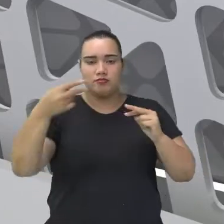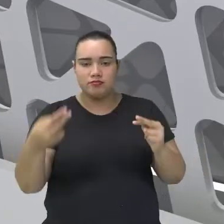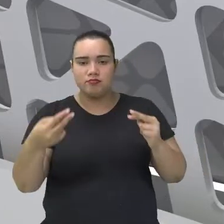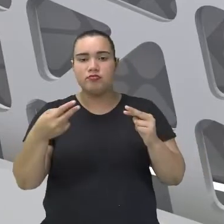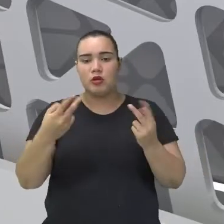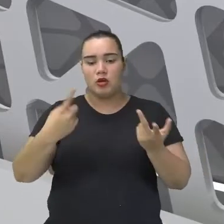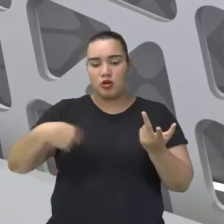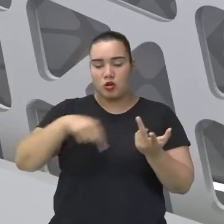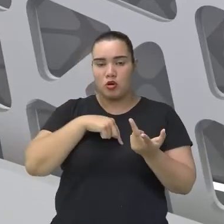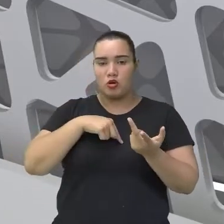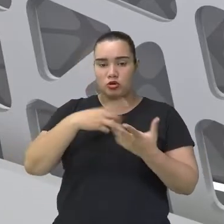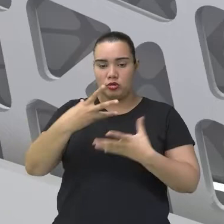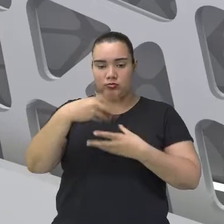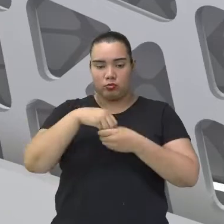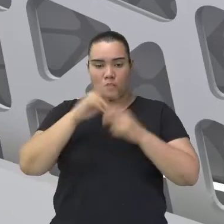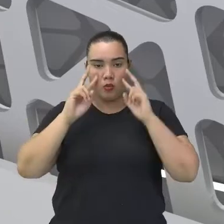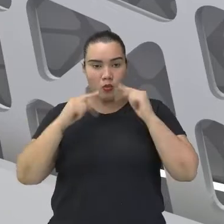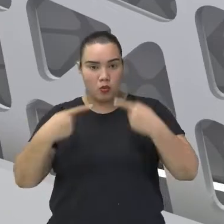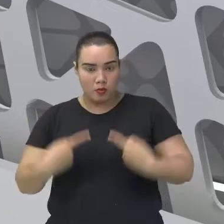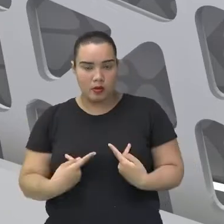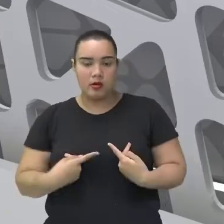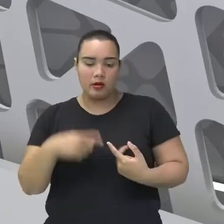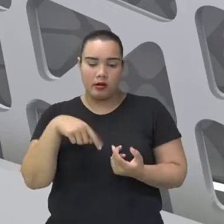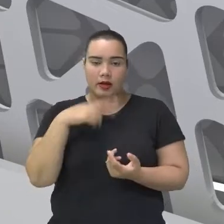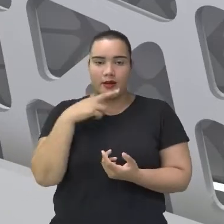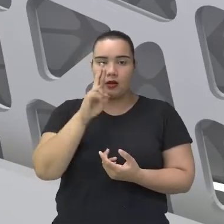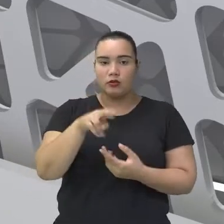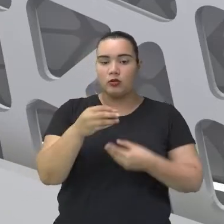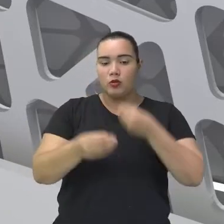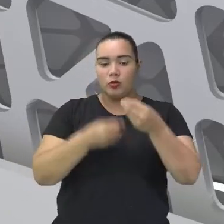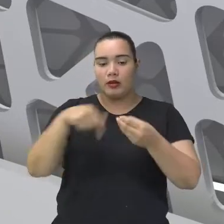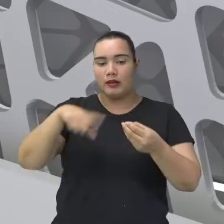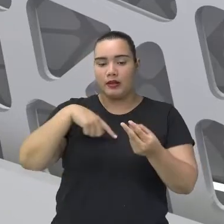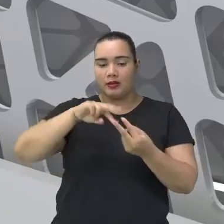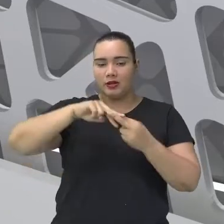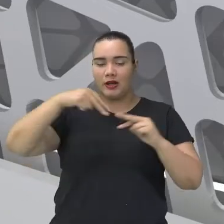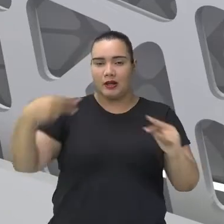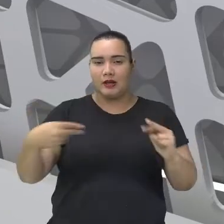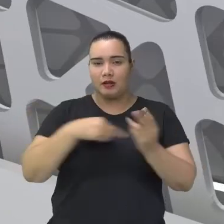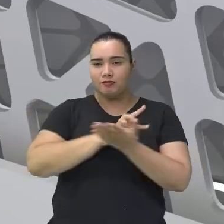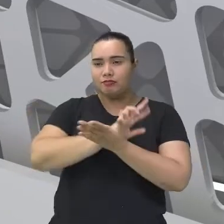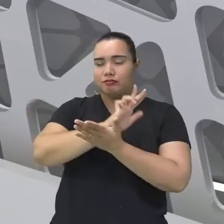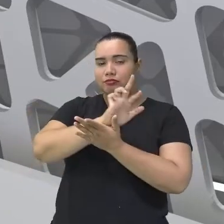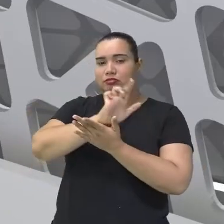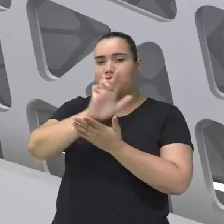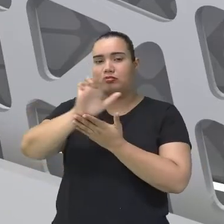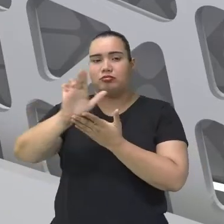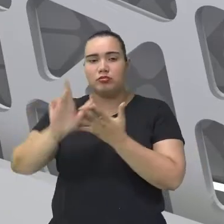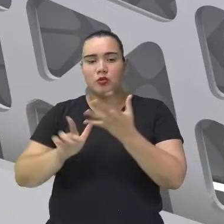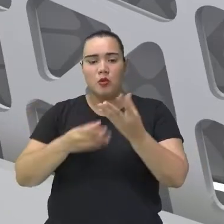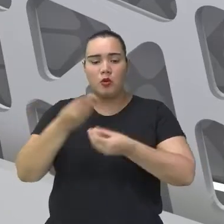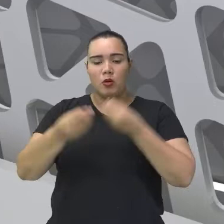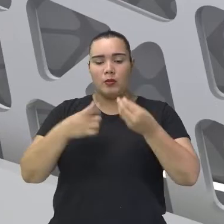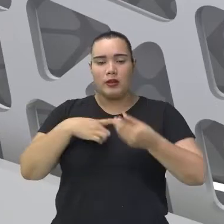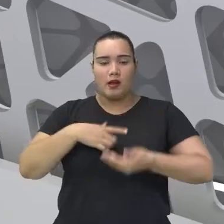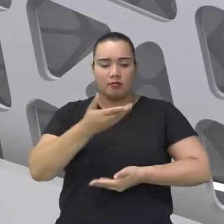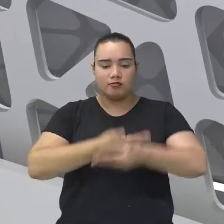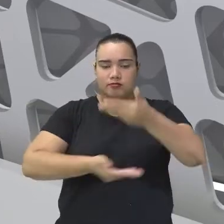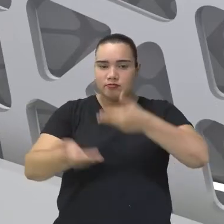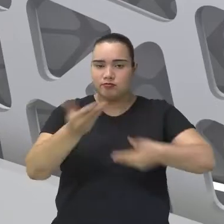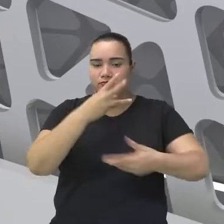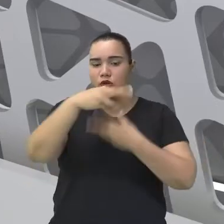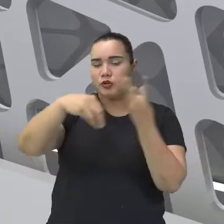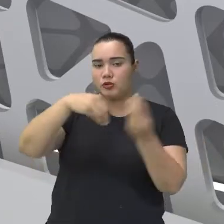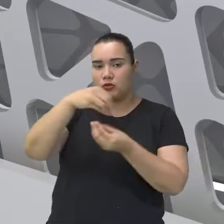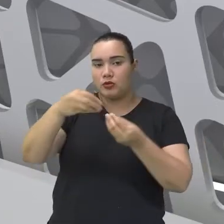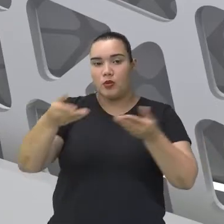aqui formados, nós somos resultados dessa loteria genética e dessas interações de gene. E é